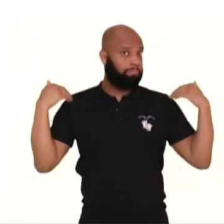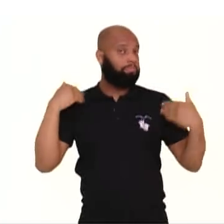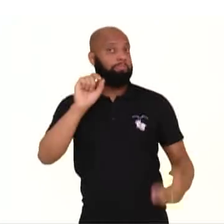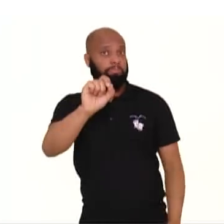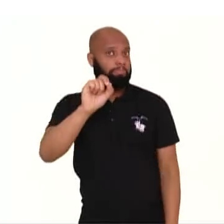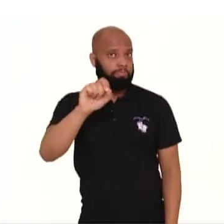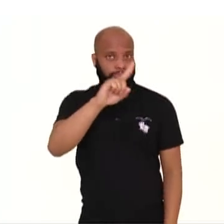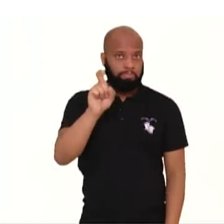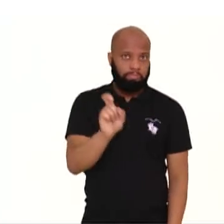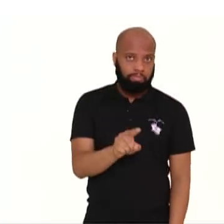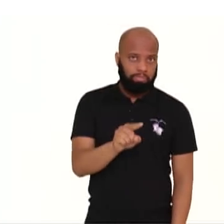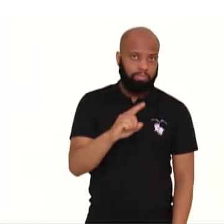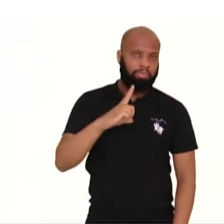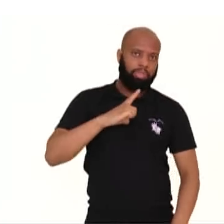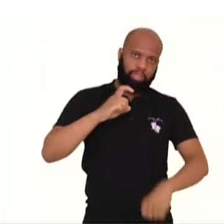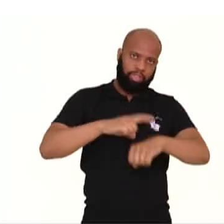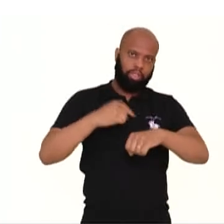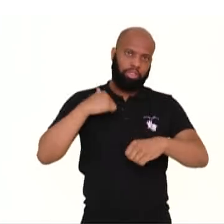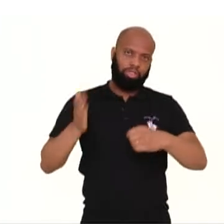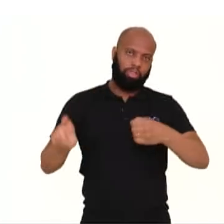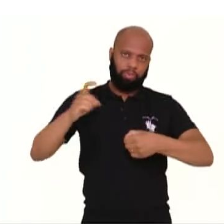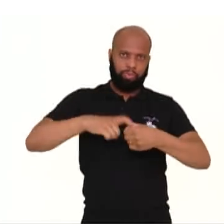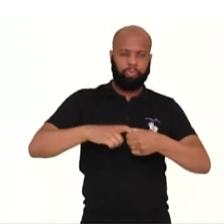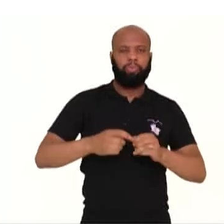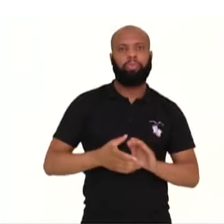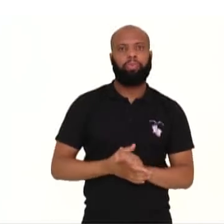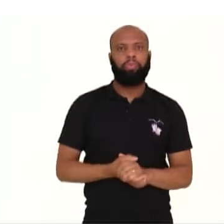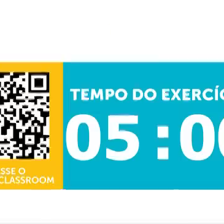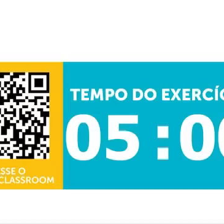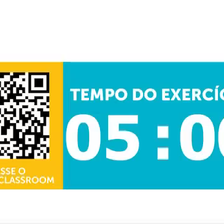educação física? Daqui a pouquinho voltamos com algum comentário.